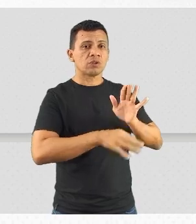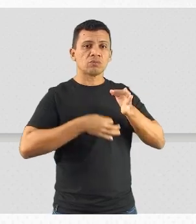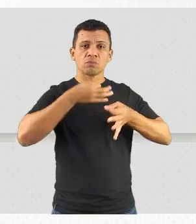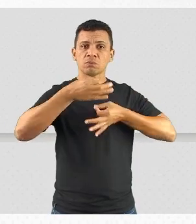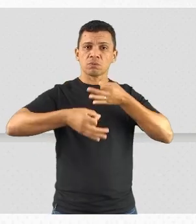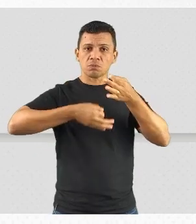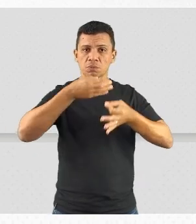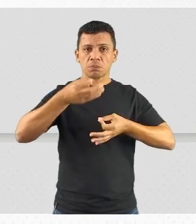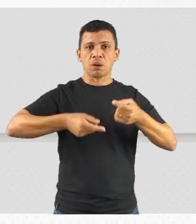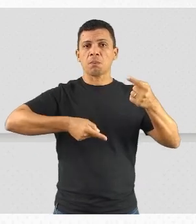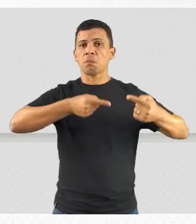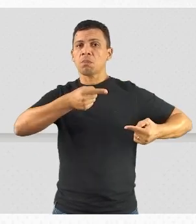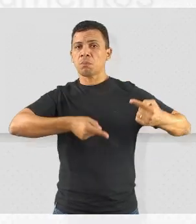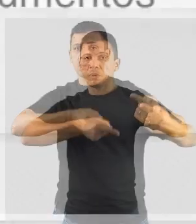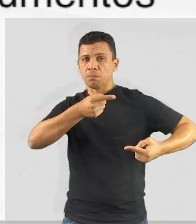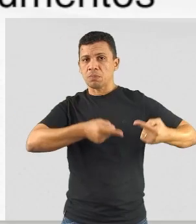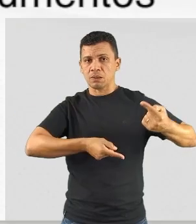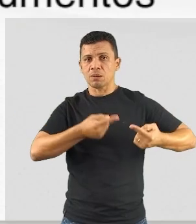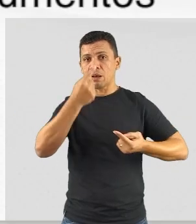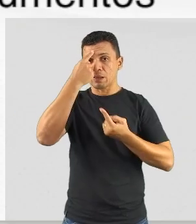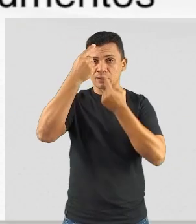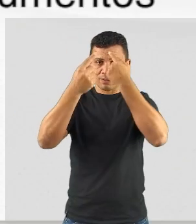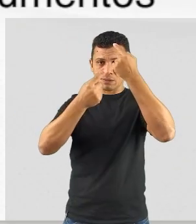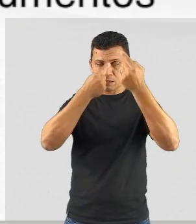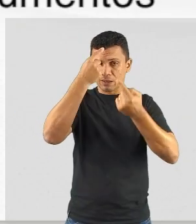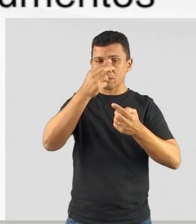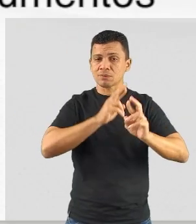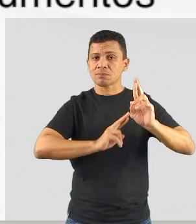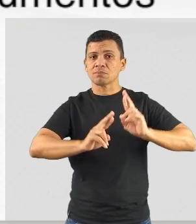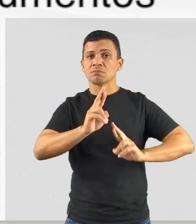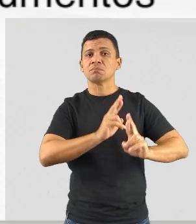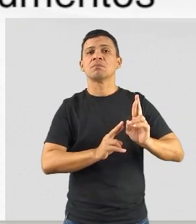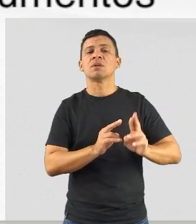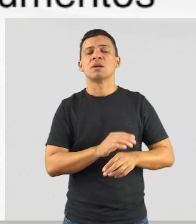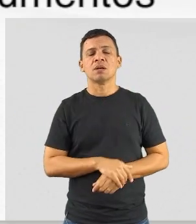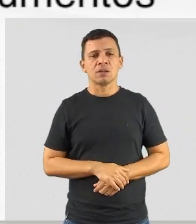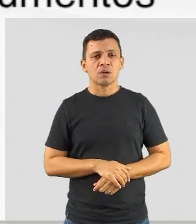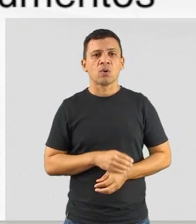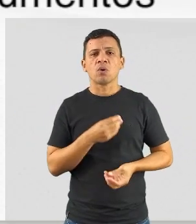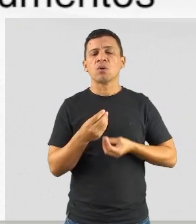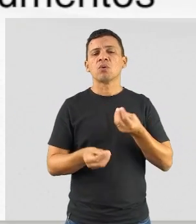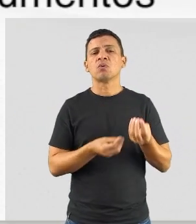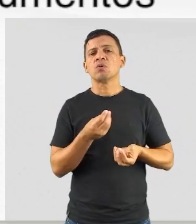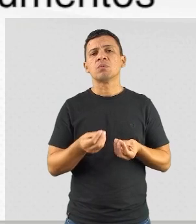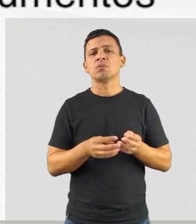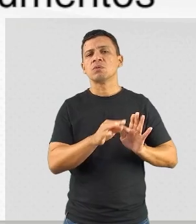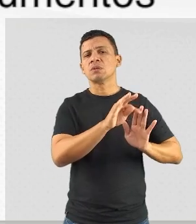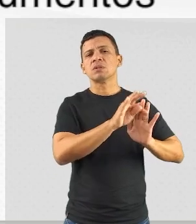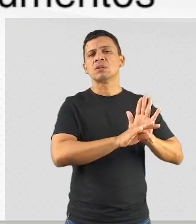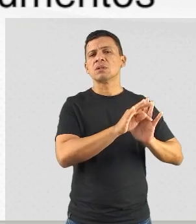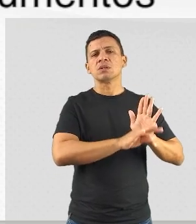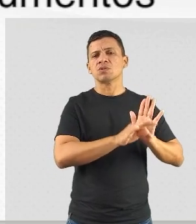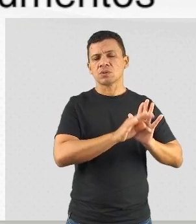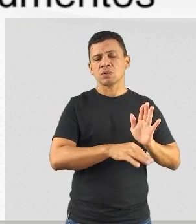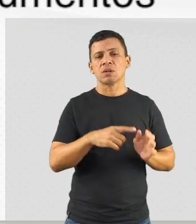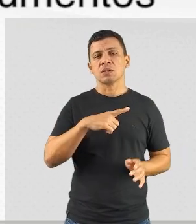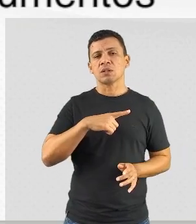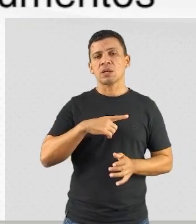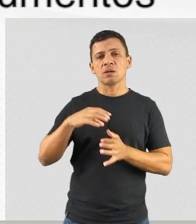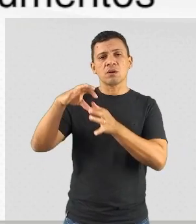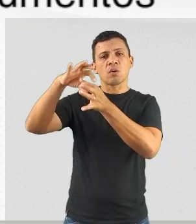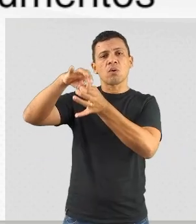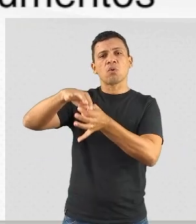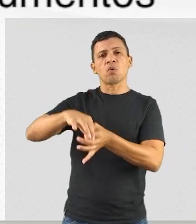os textos argumentativos, e a gente entende que nesse contexto de um texto dissertativo, argumentativo, a coerência